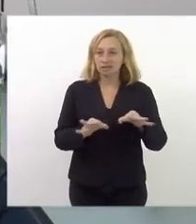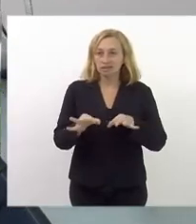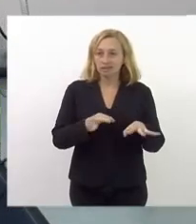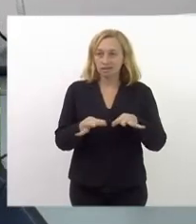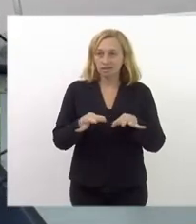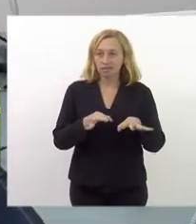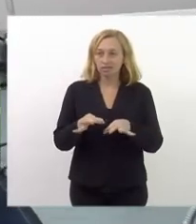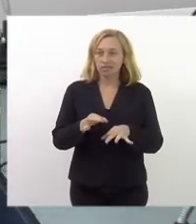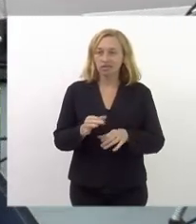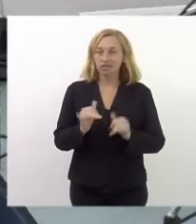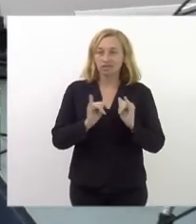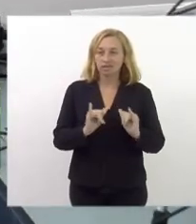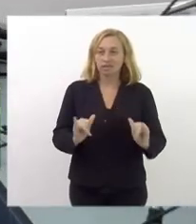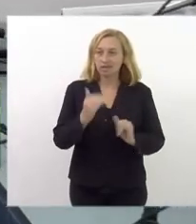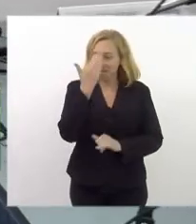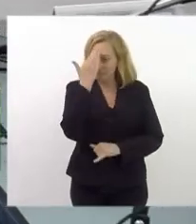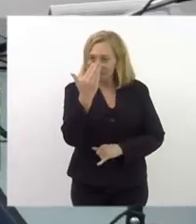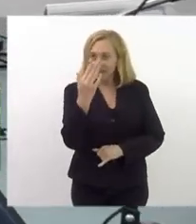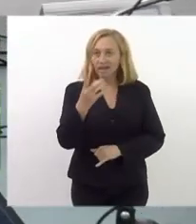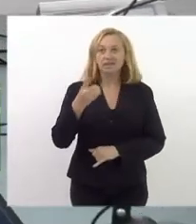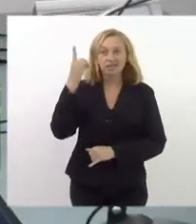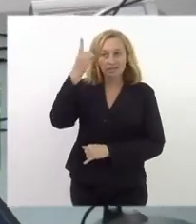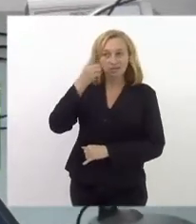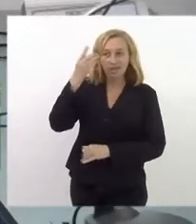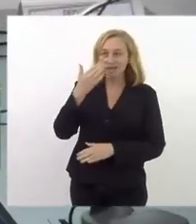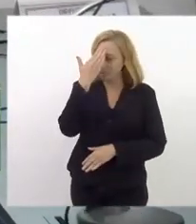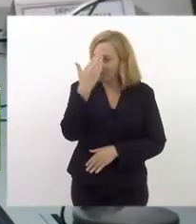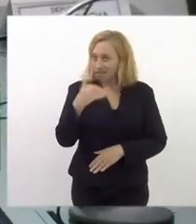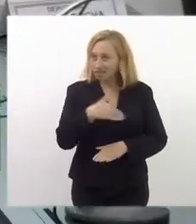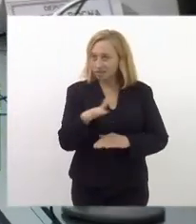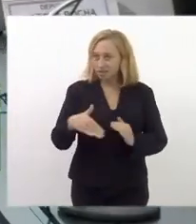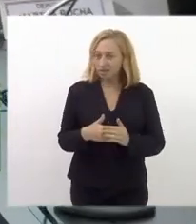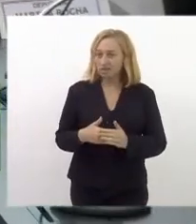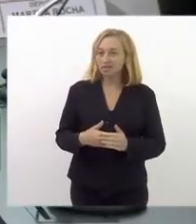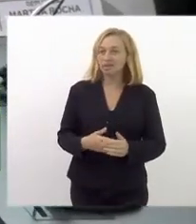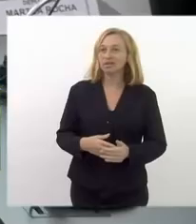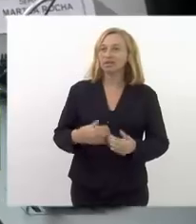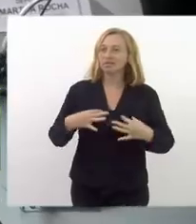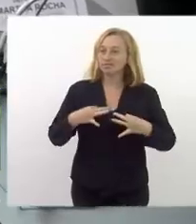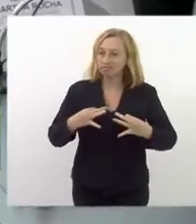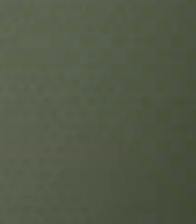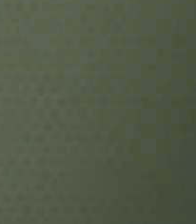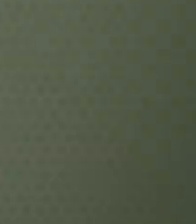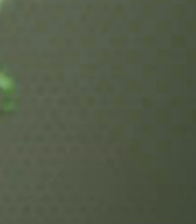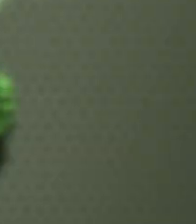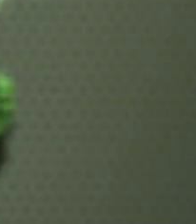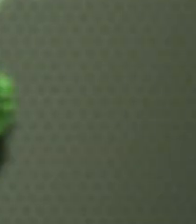Obrigado, deputado. Obrigado a todos aí. Estou sempre à disposição.